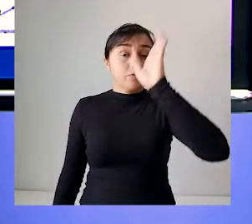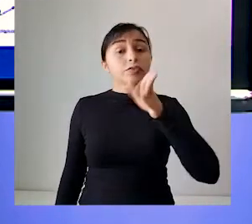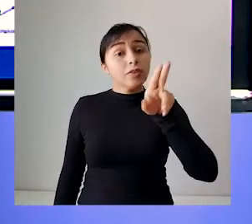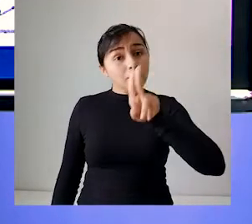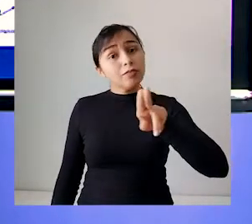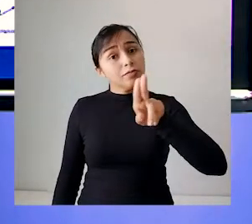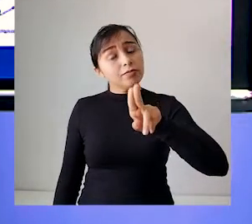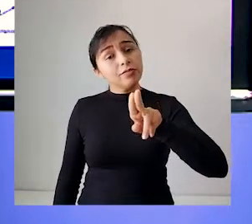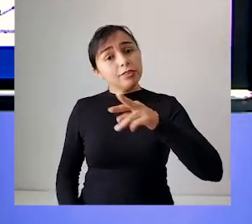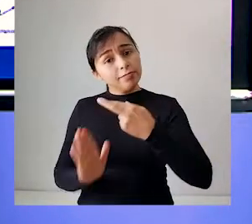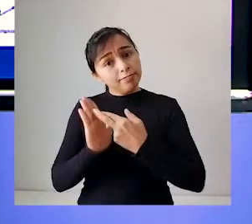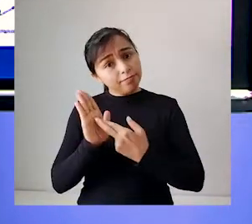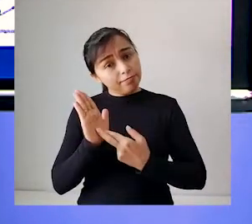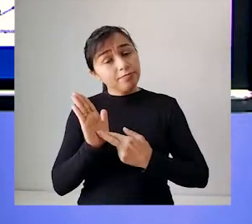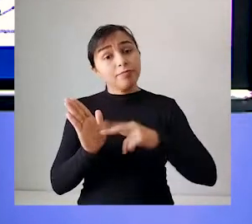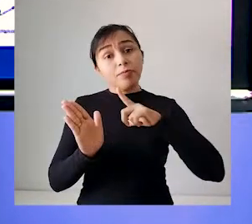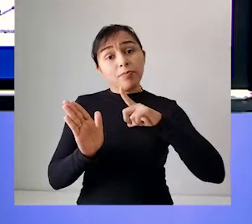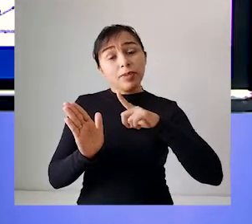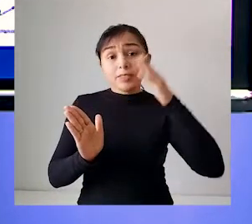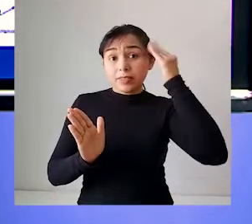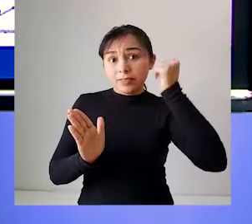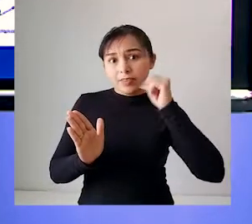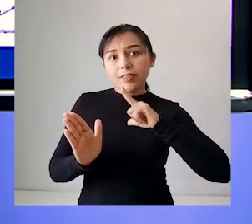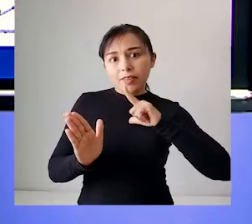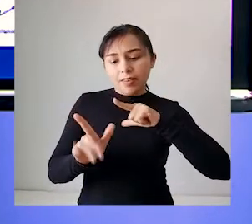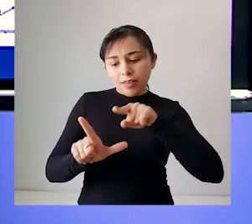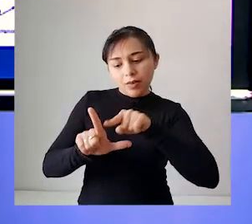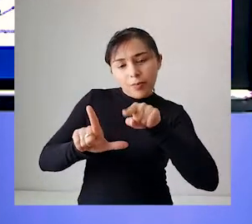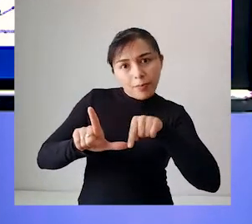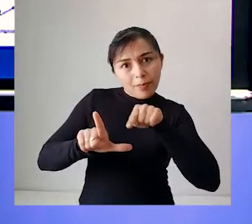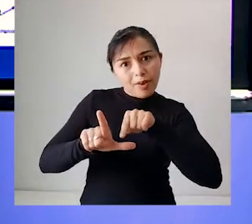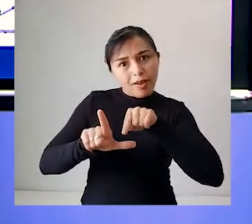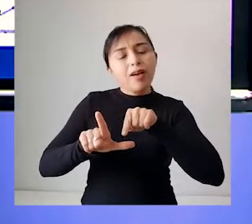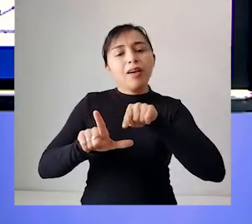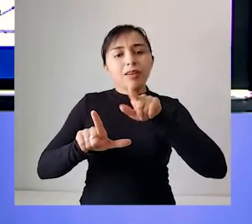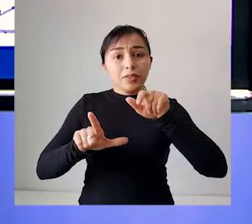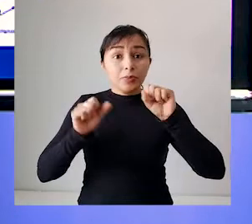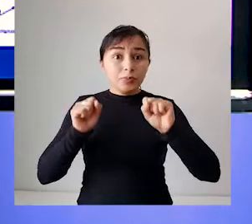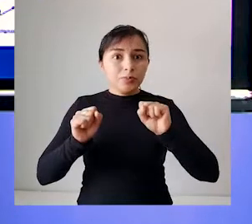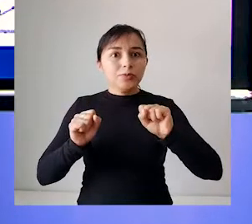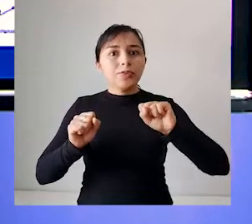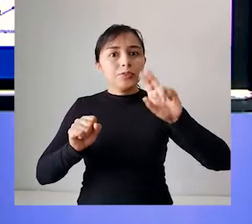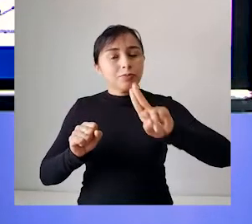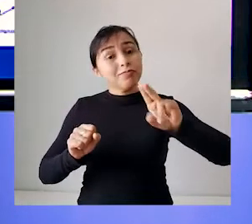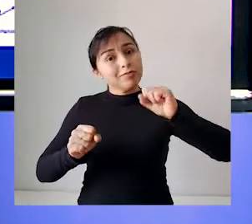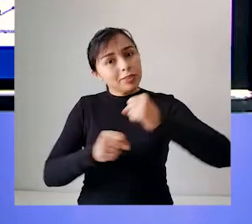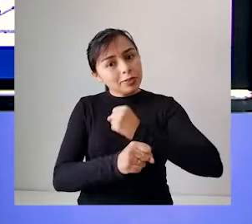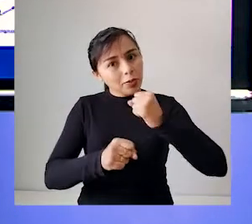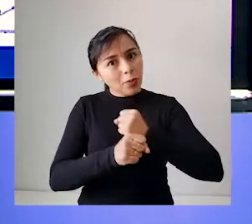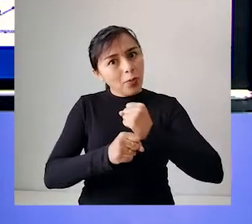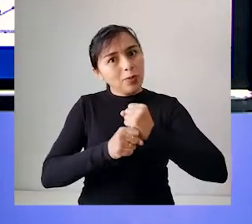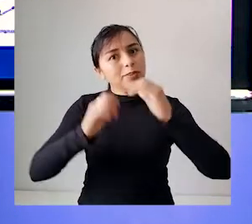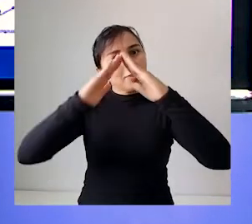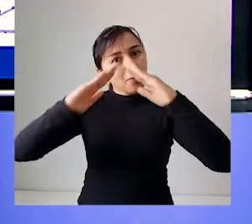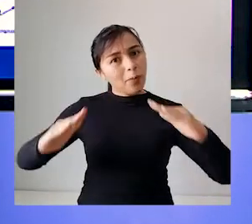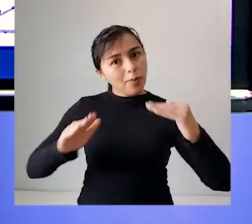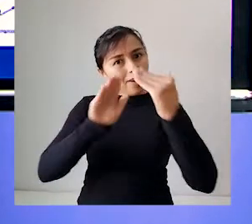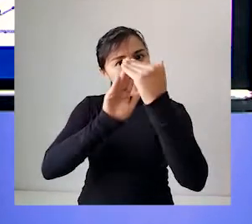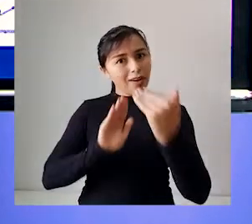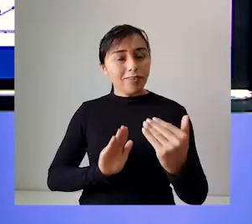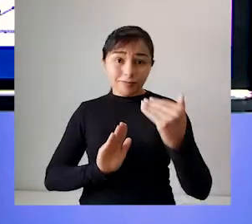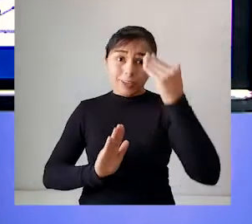já utilizavam isso aí para obter os cantos retos, que podem ser utilizados para construir as